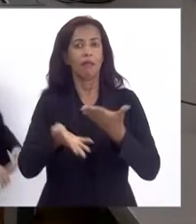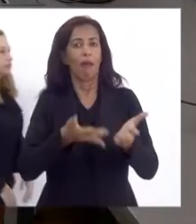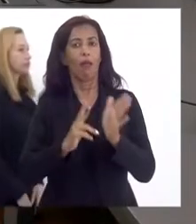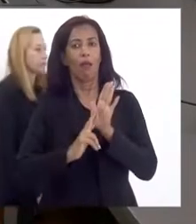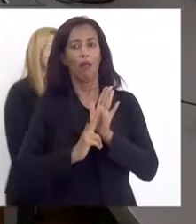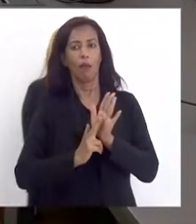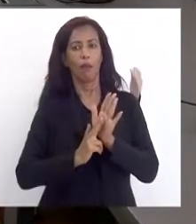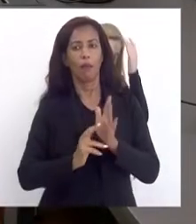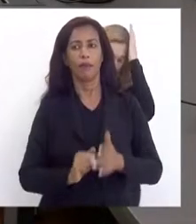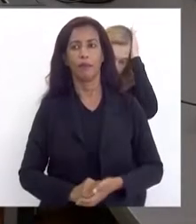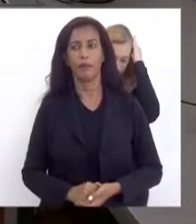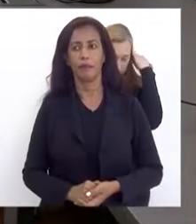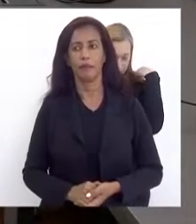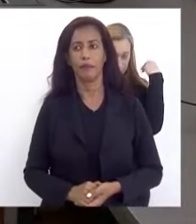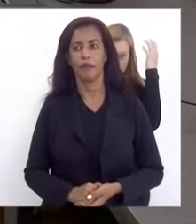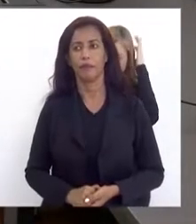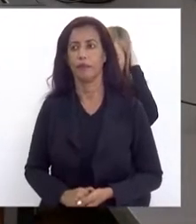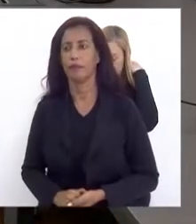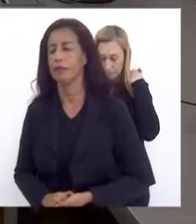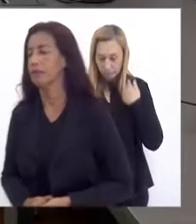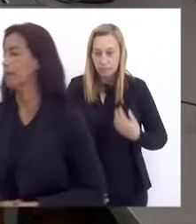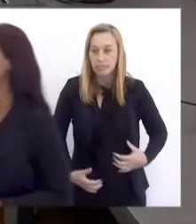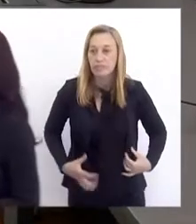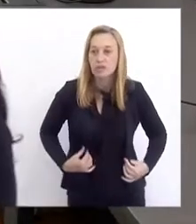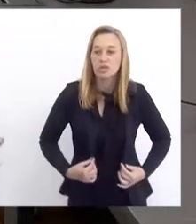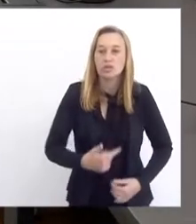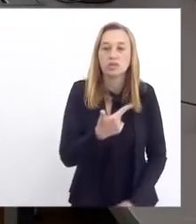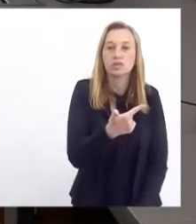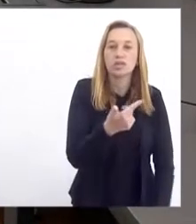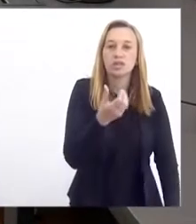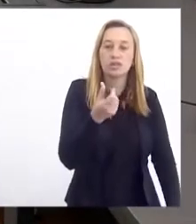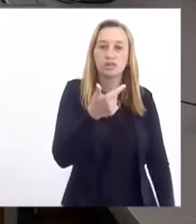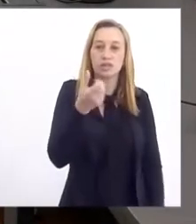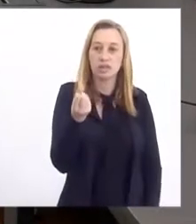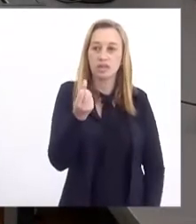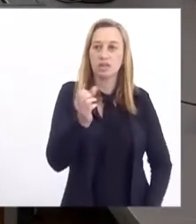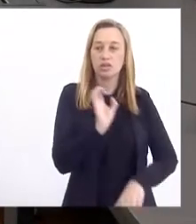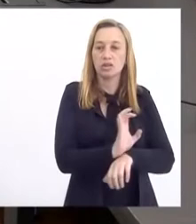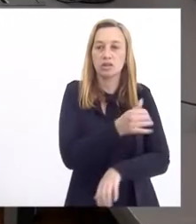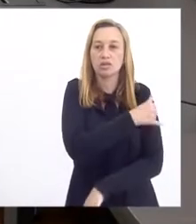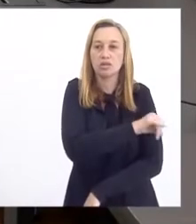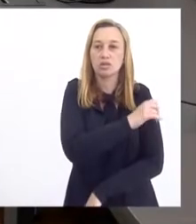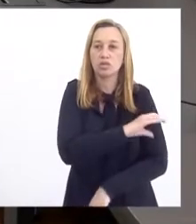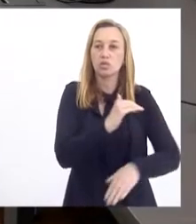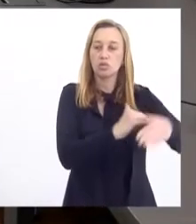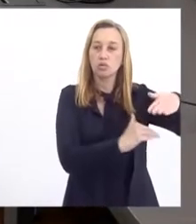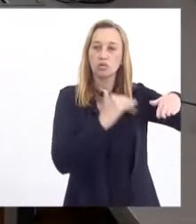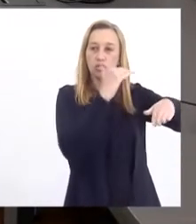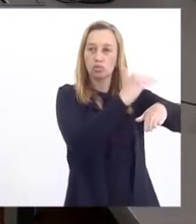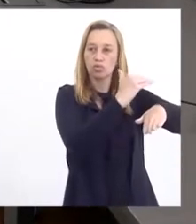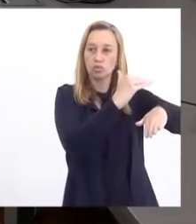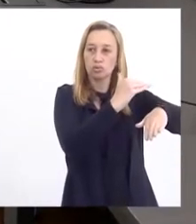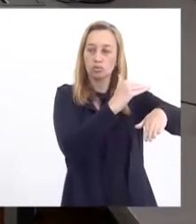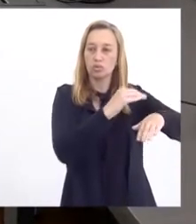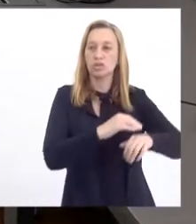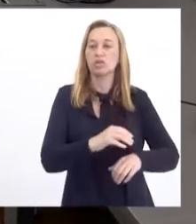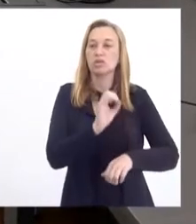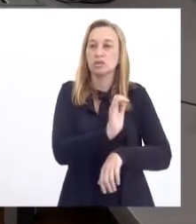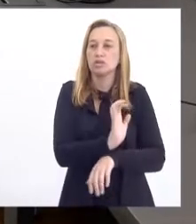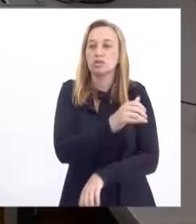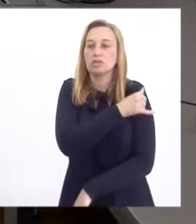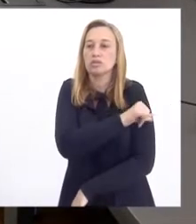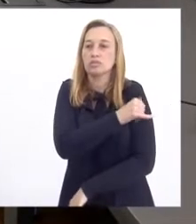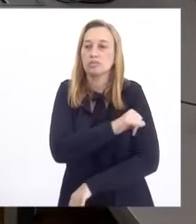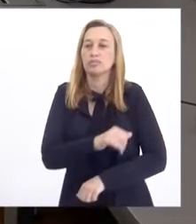regulamenta o artigo 226A da Constituição do Estado do Rio de Janeiro, que institui o Fundo Soberano do Estado do Rio de Janeiro. A